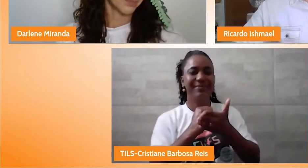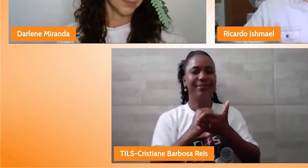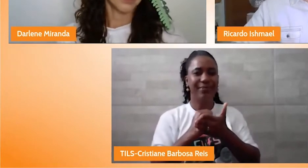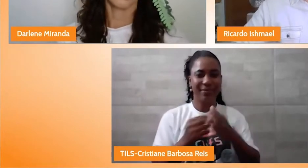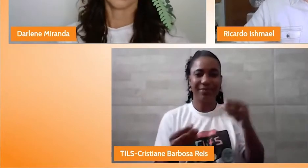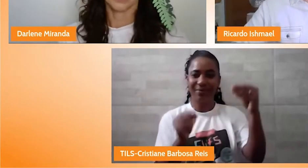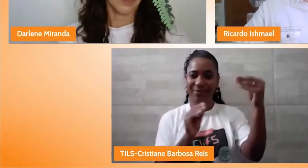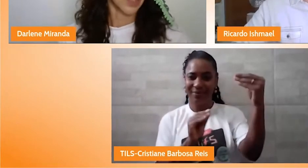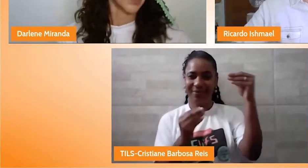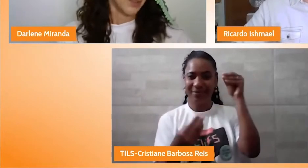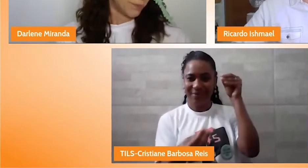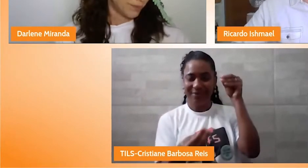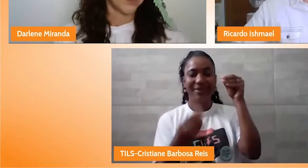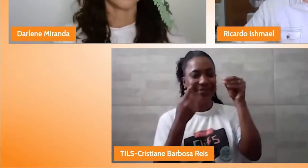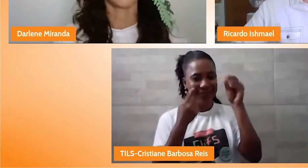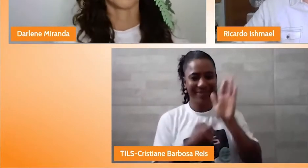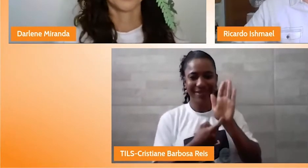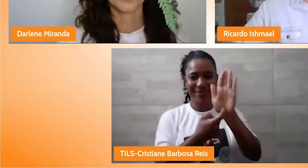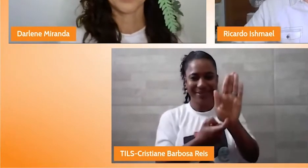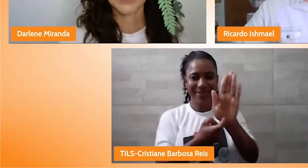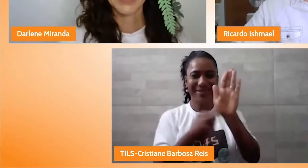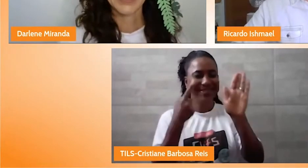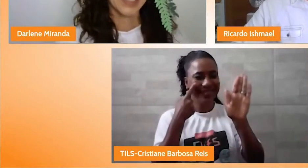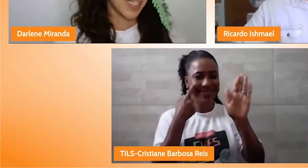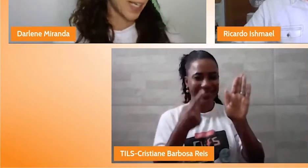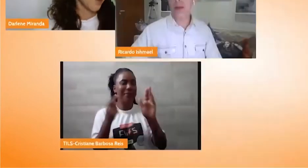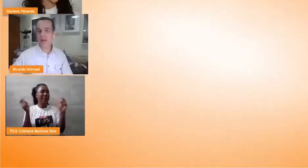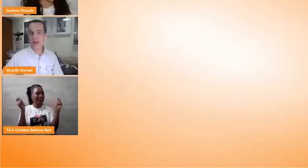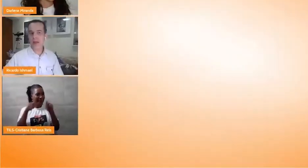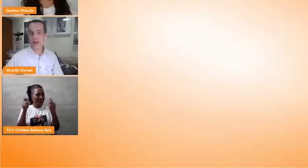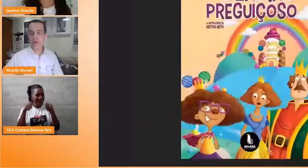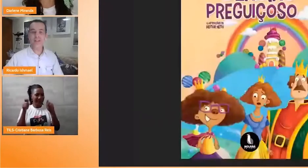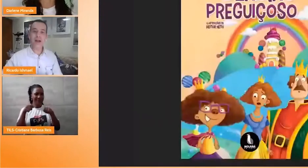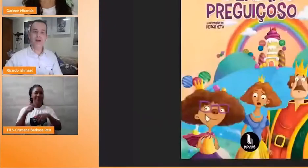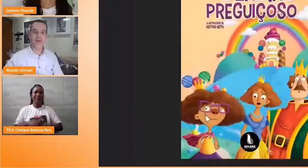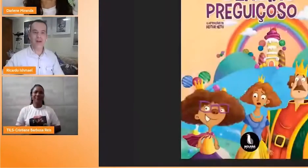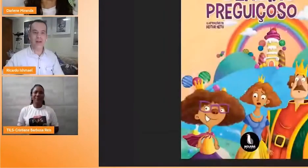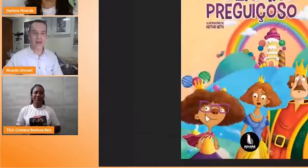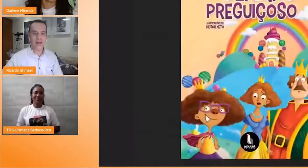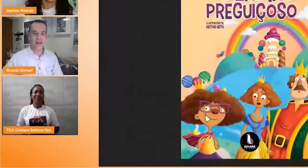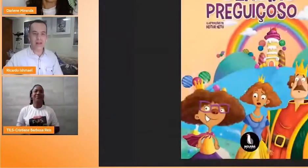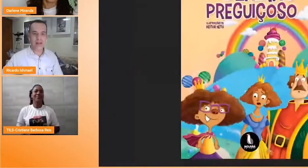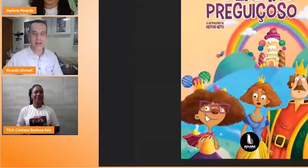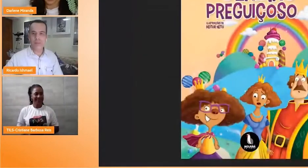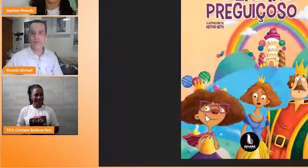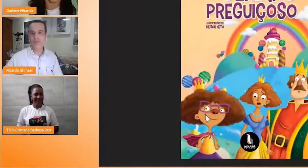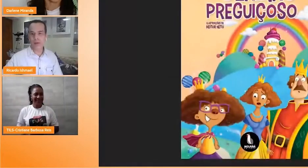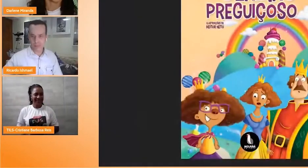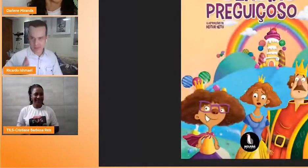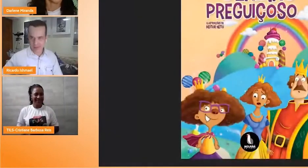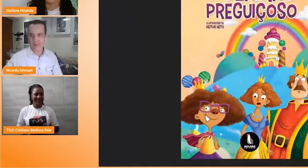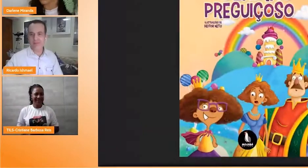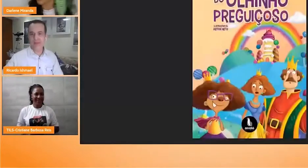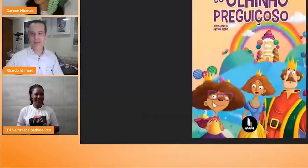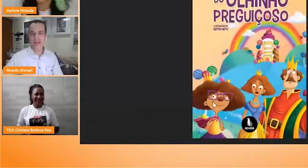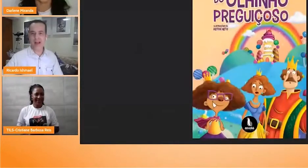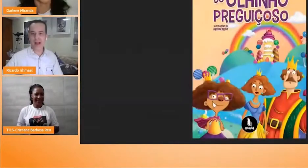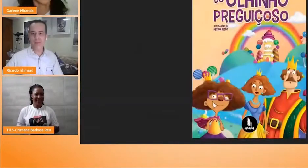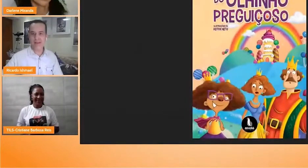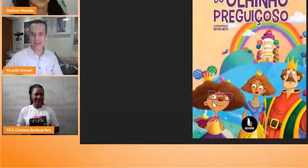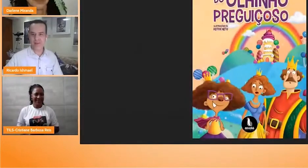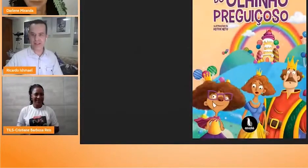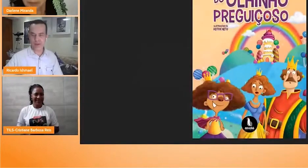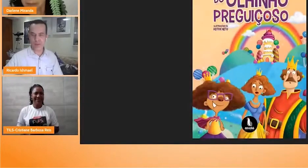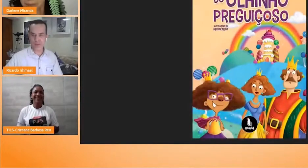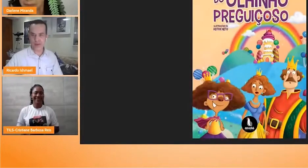estou falando, a gente vai exibindo também para as pessoas que nos acompanham, né? Pois bem, eu estava... Pois então, temos aí